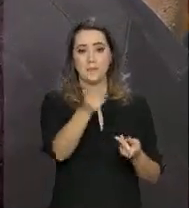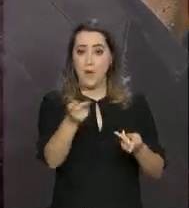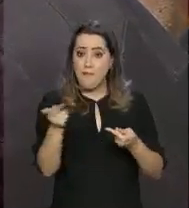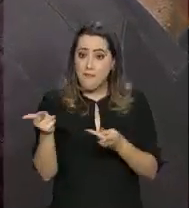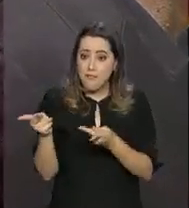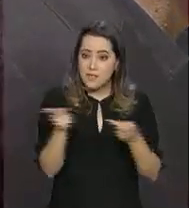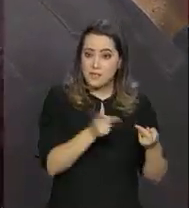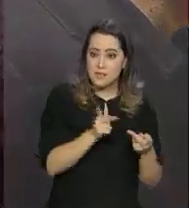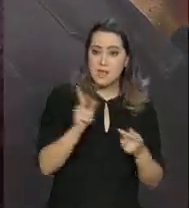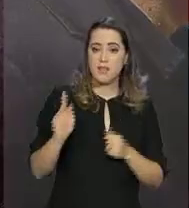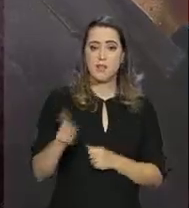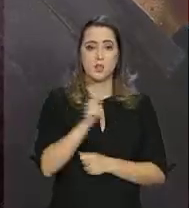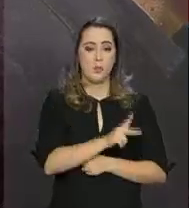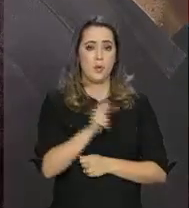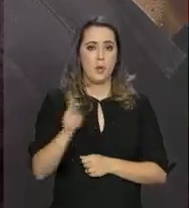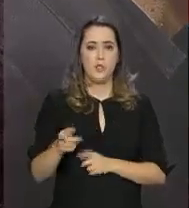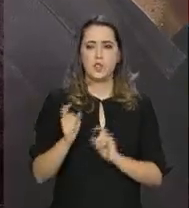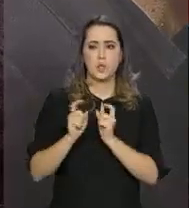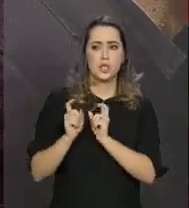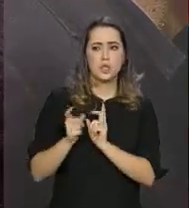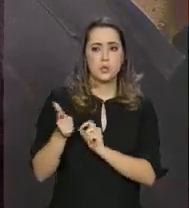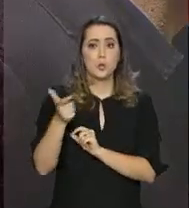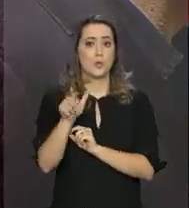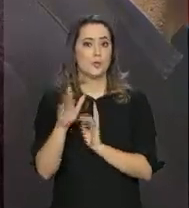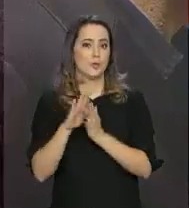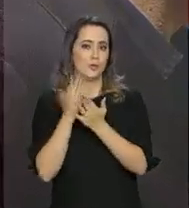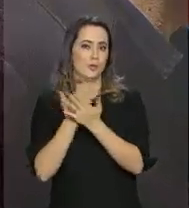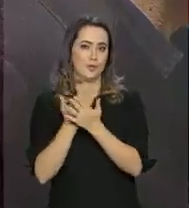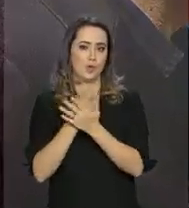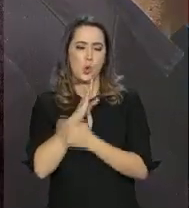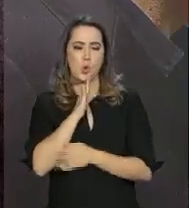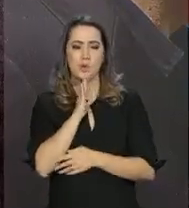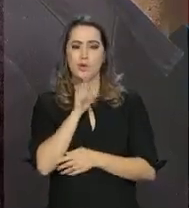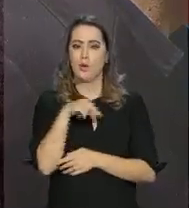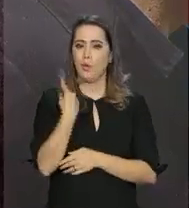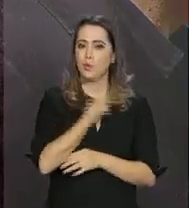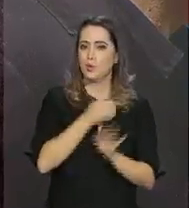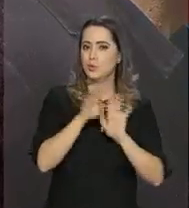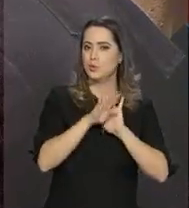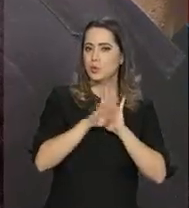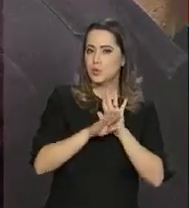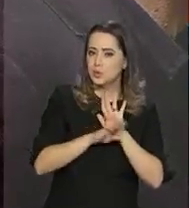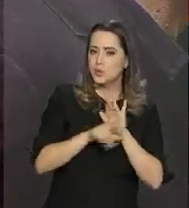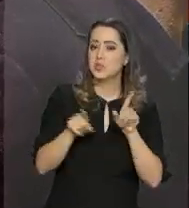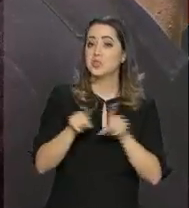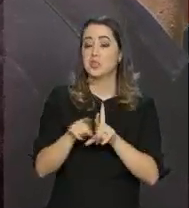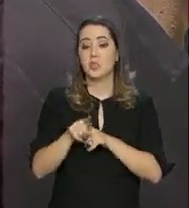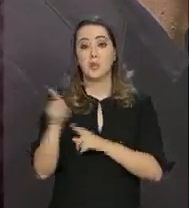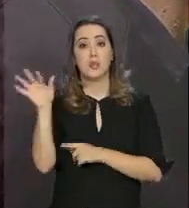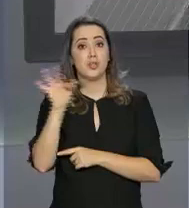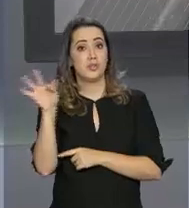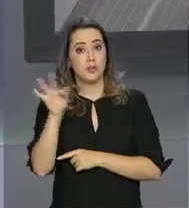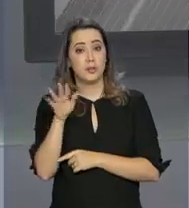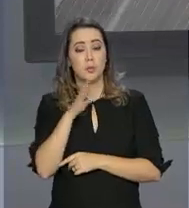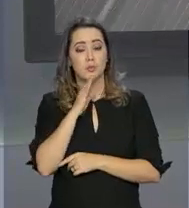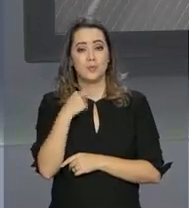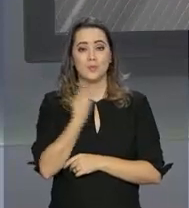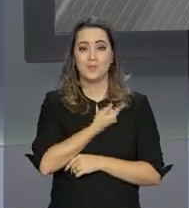de professores e gestores de outras escolas e também de faculdades para conhecer os nossos projetos.